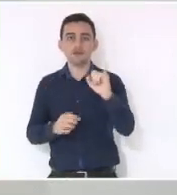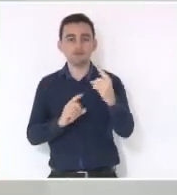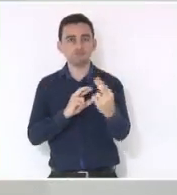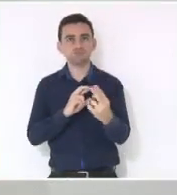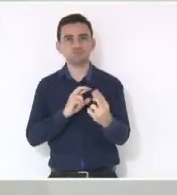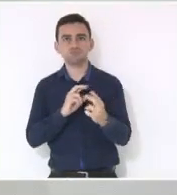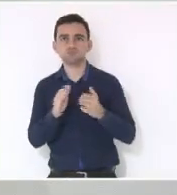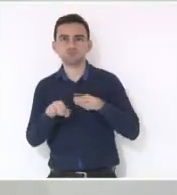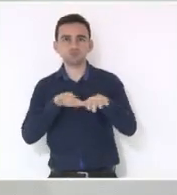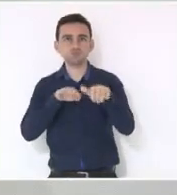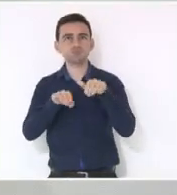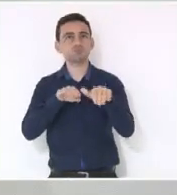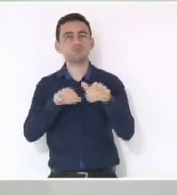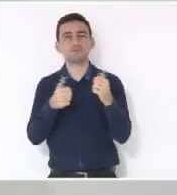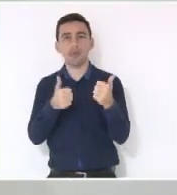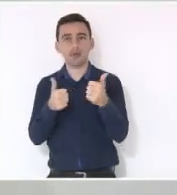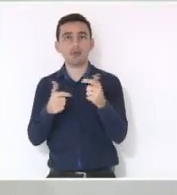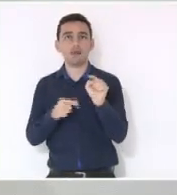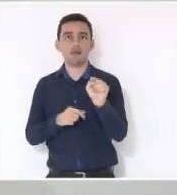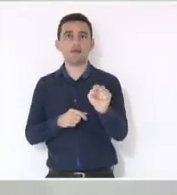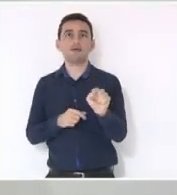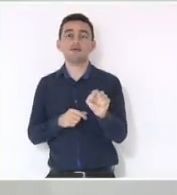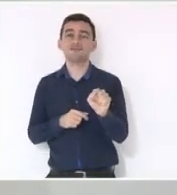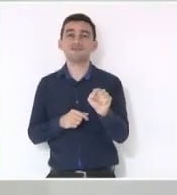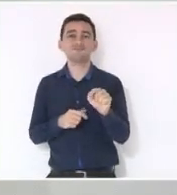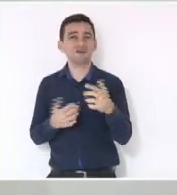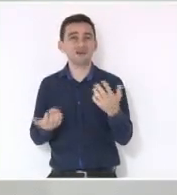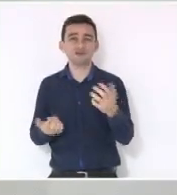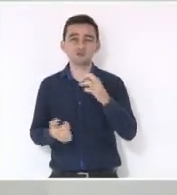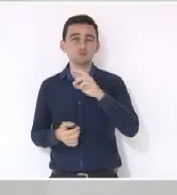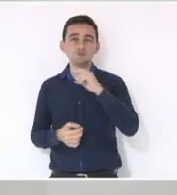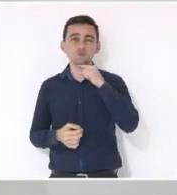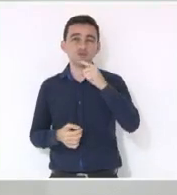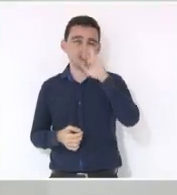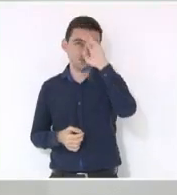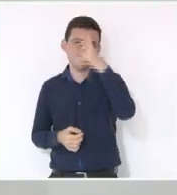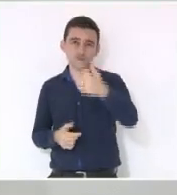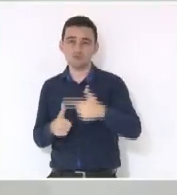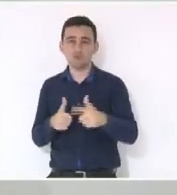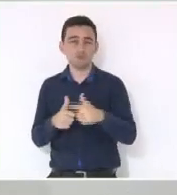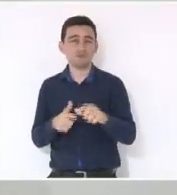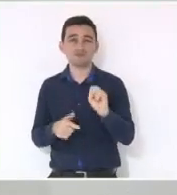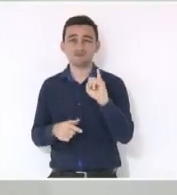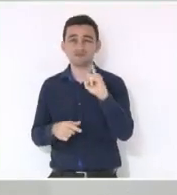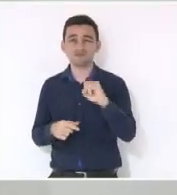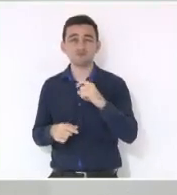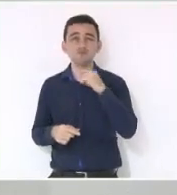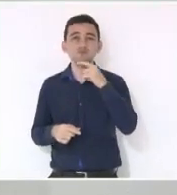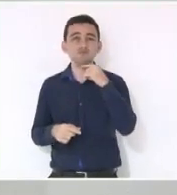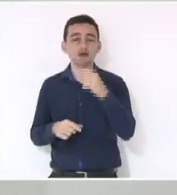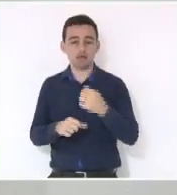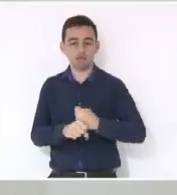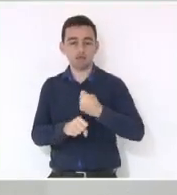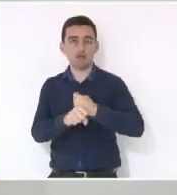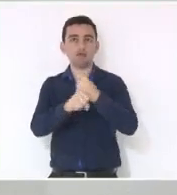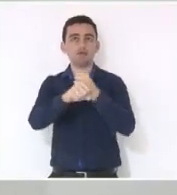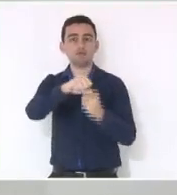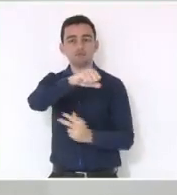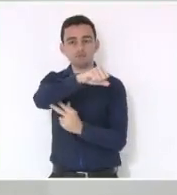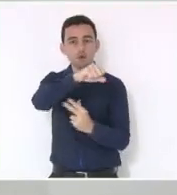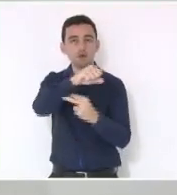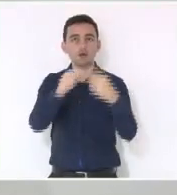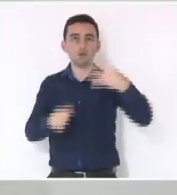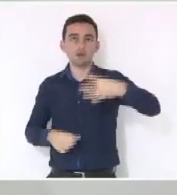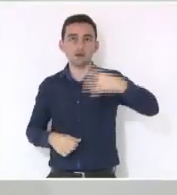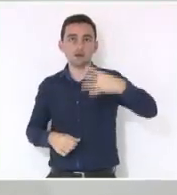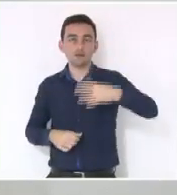isso não será resolvido se não for construída a quarta ponte ou outras formas também